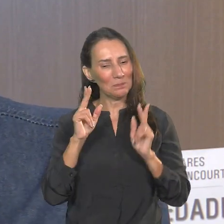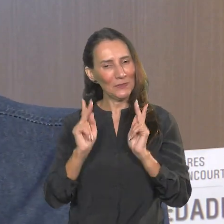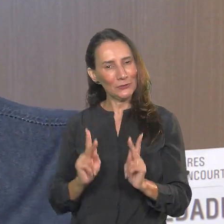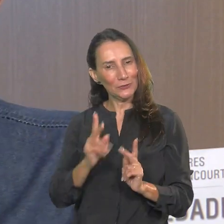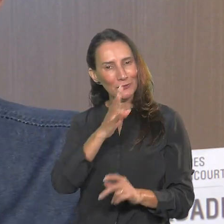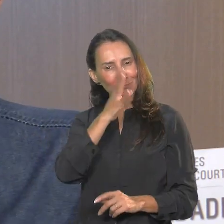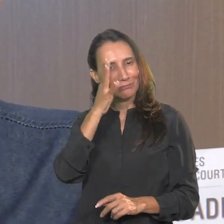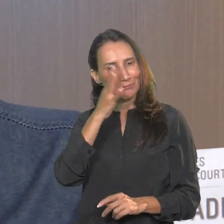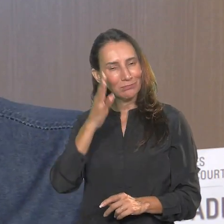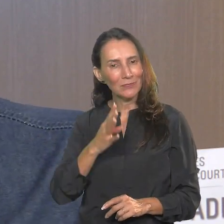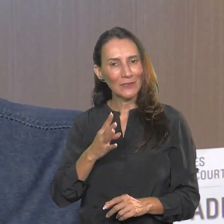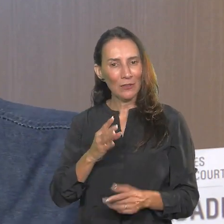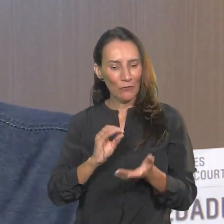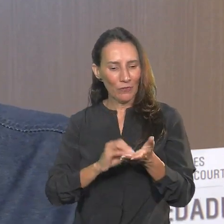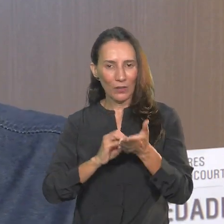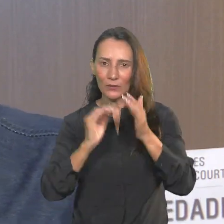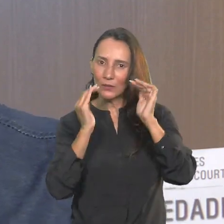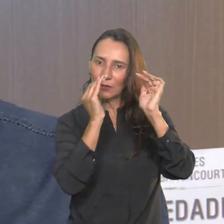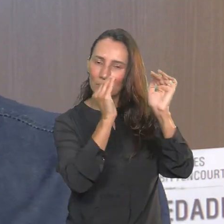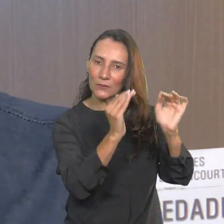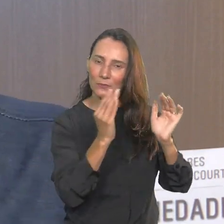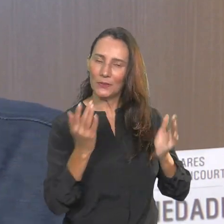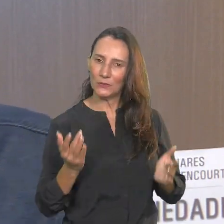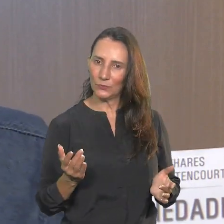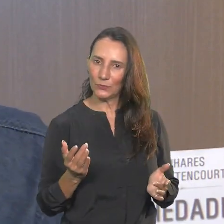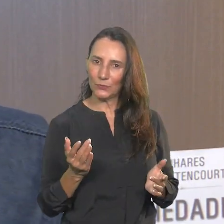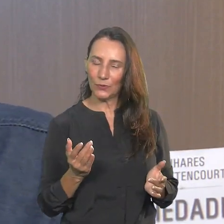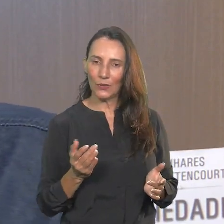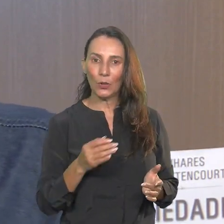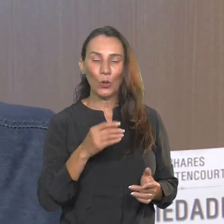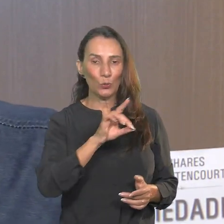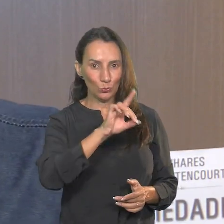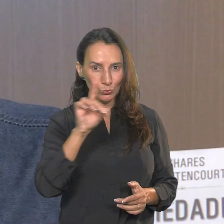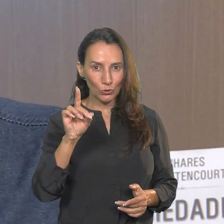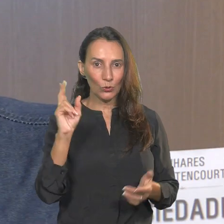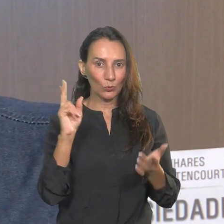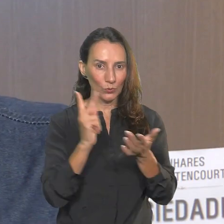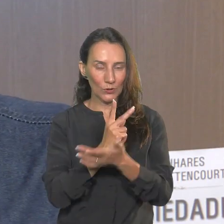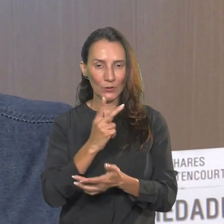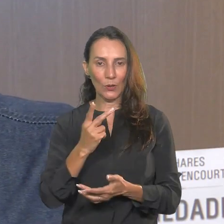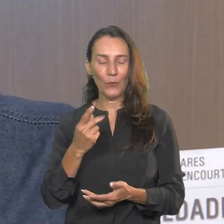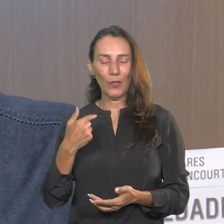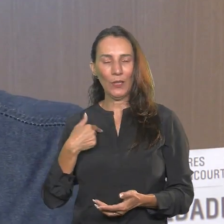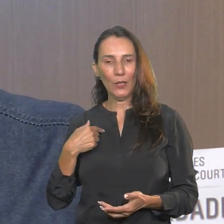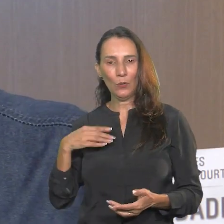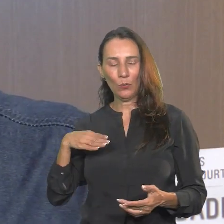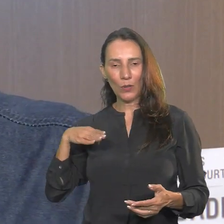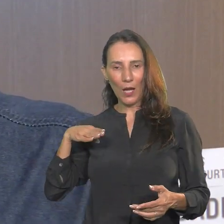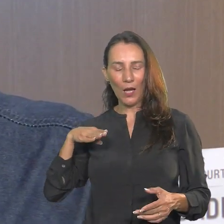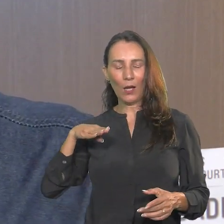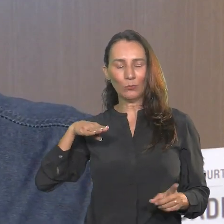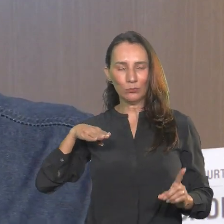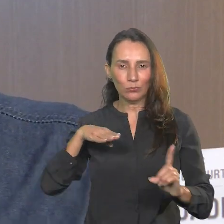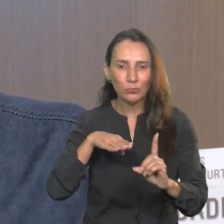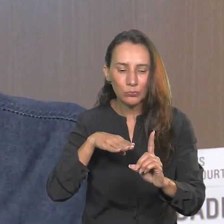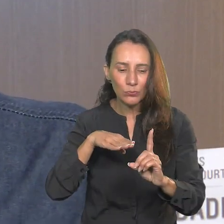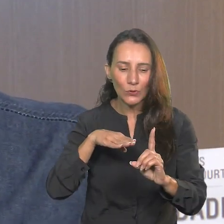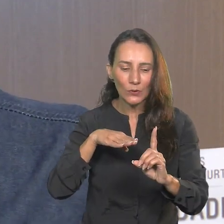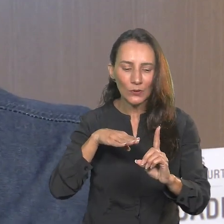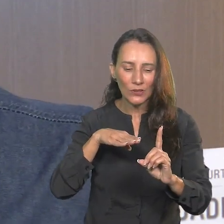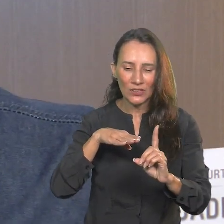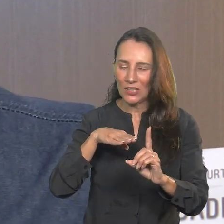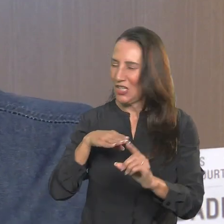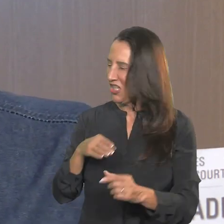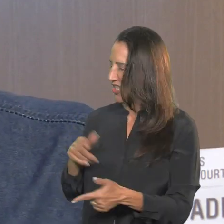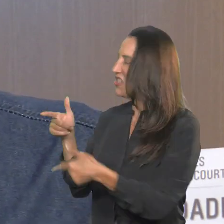atrevidos. Desrespeito, você não pode. Um dia eu parei o carro para um jovem passar na frente, ele começou a me xingar.